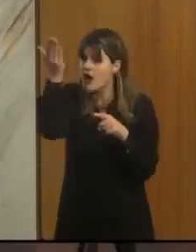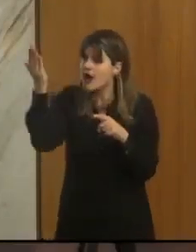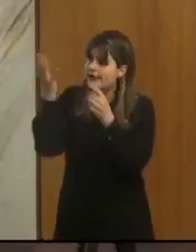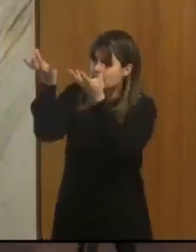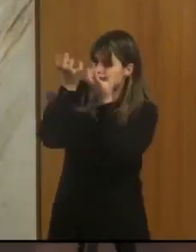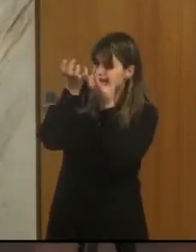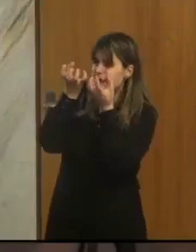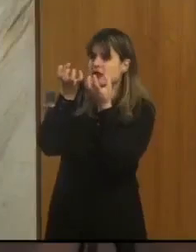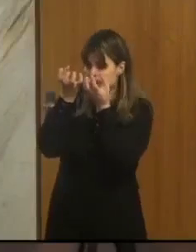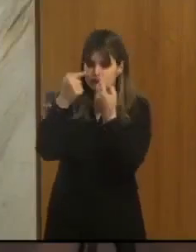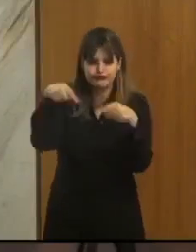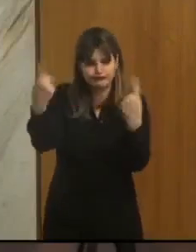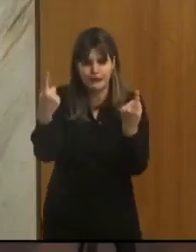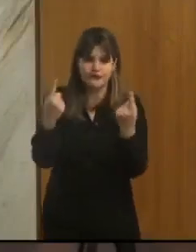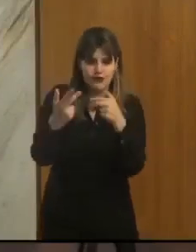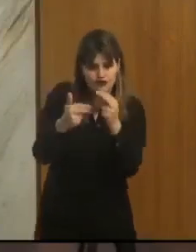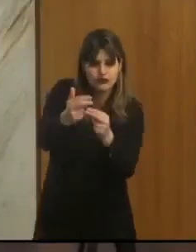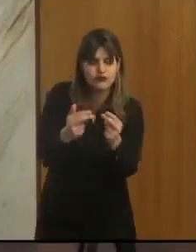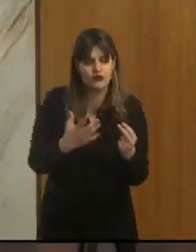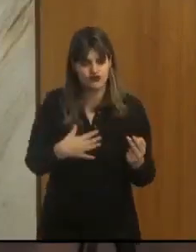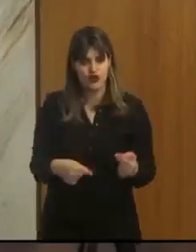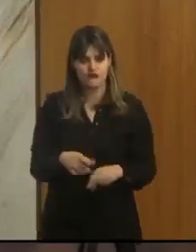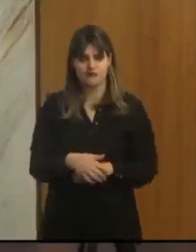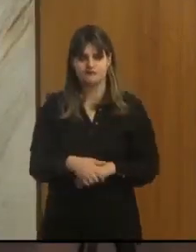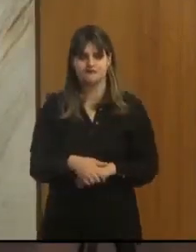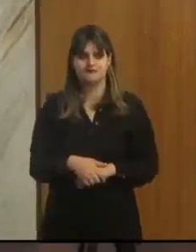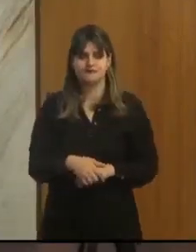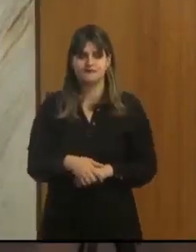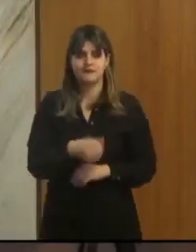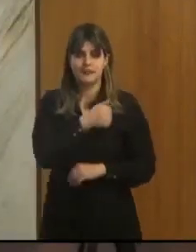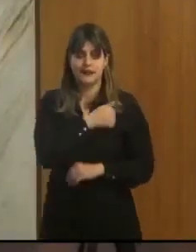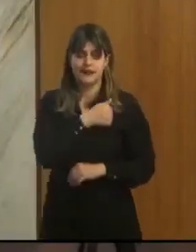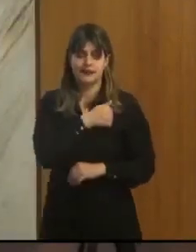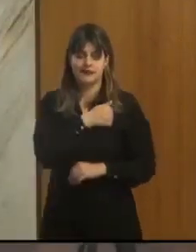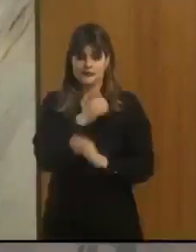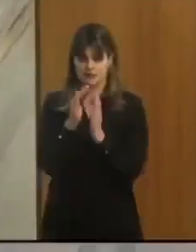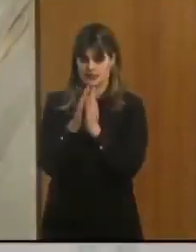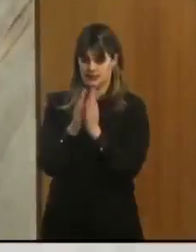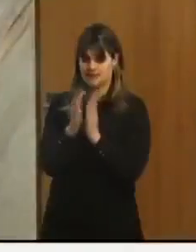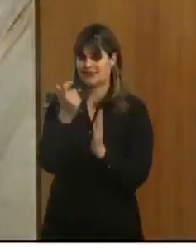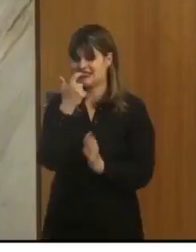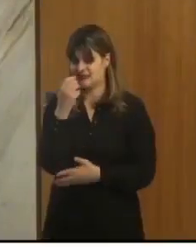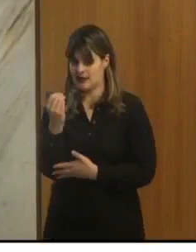e queria mostrar que a reconhecia. Portanto, esta lápide é a esfera